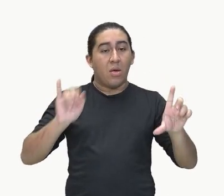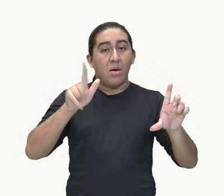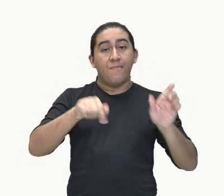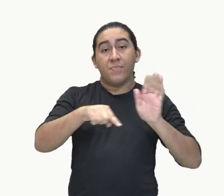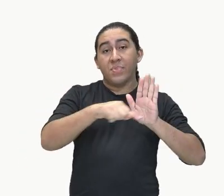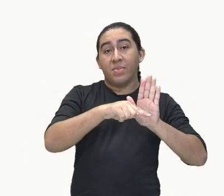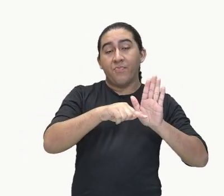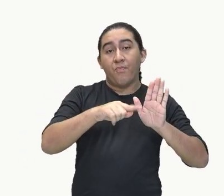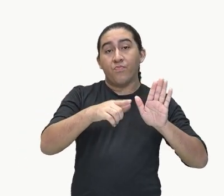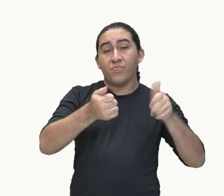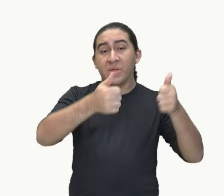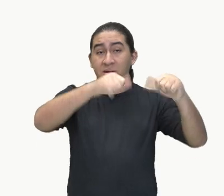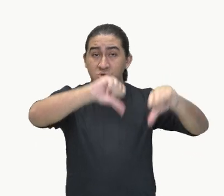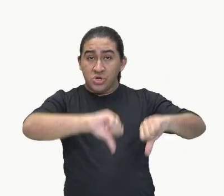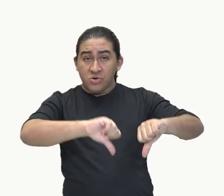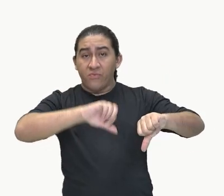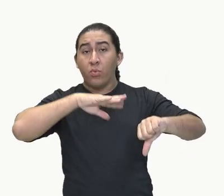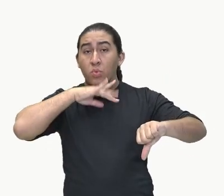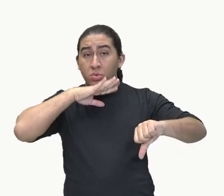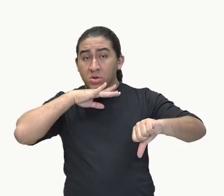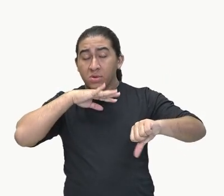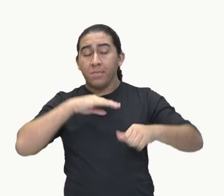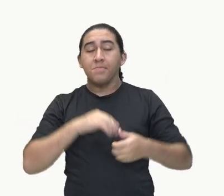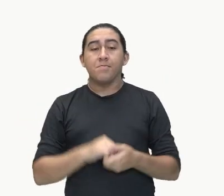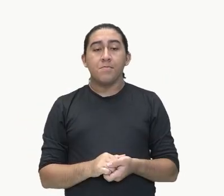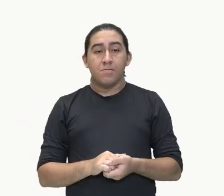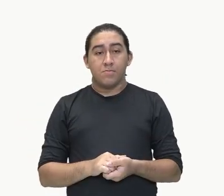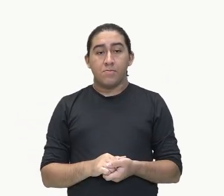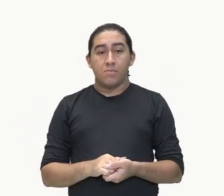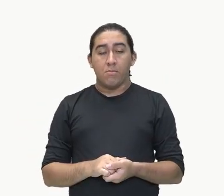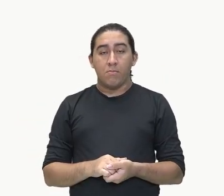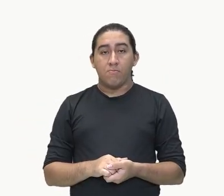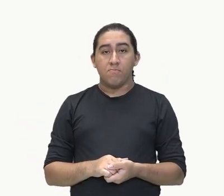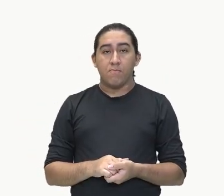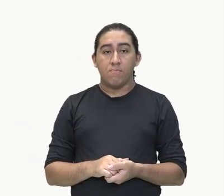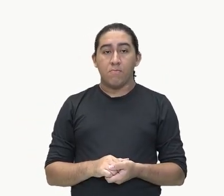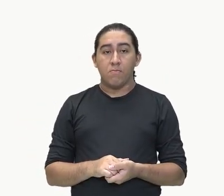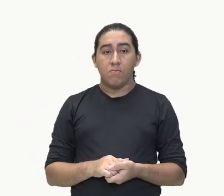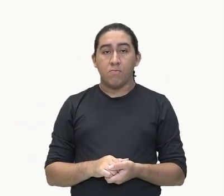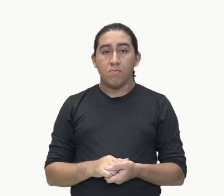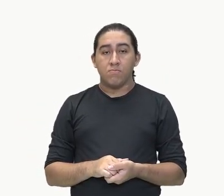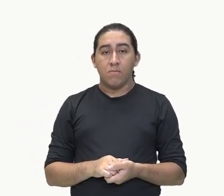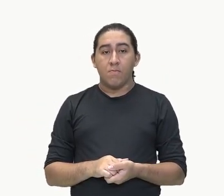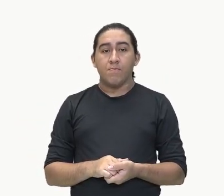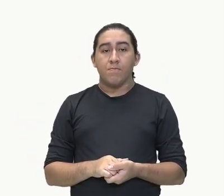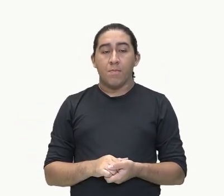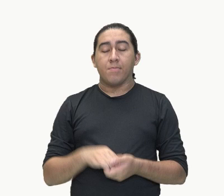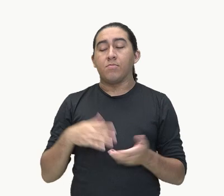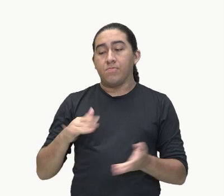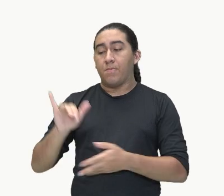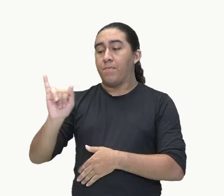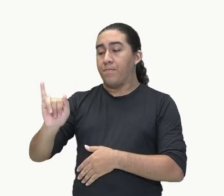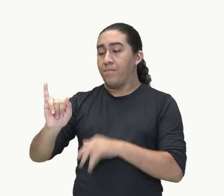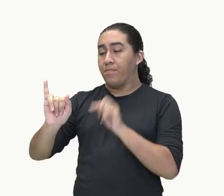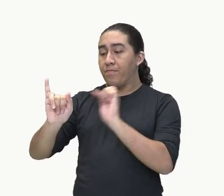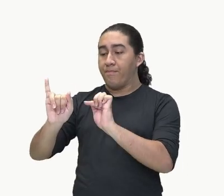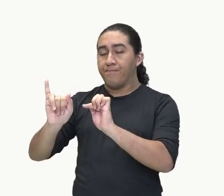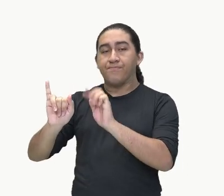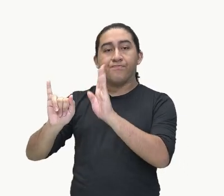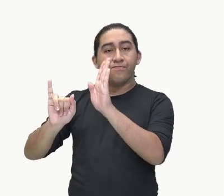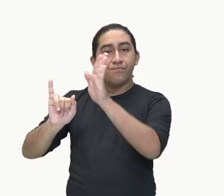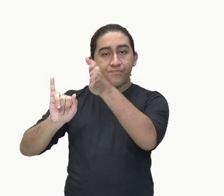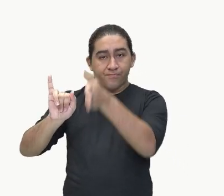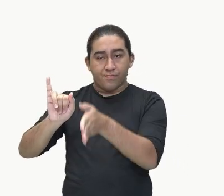é ilegal? Por conta do i como prefixo. Então, esse ilegal tem um